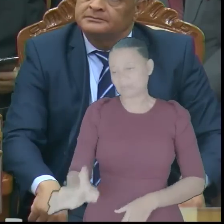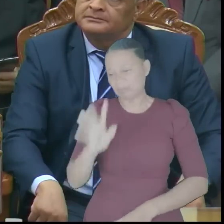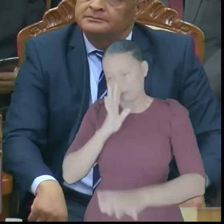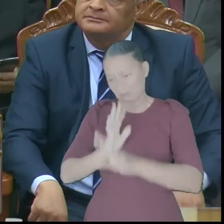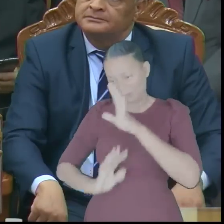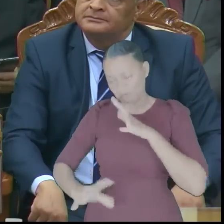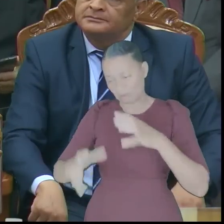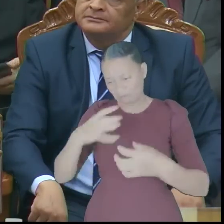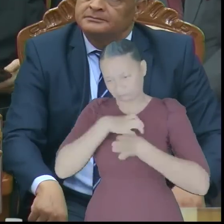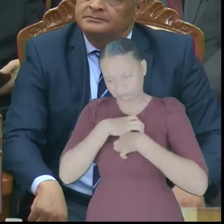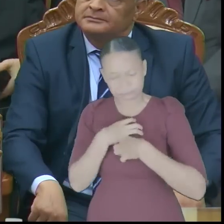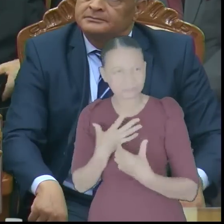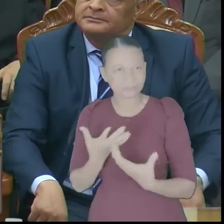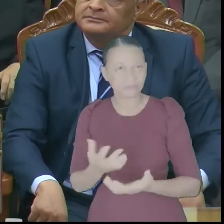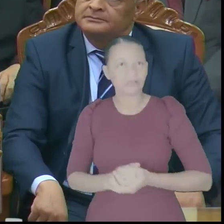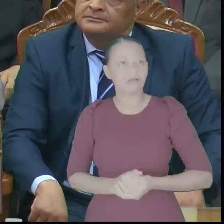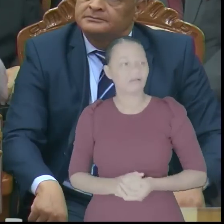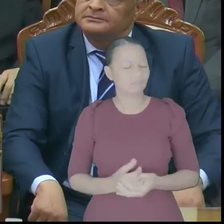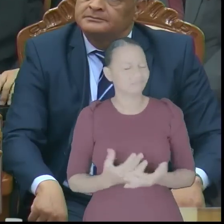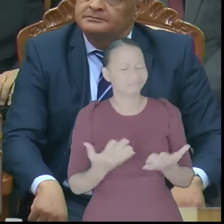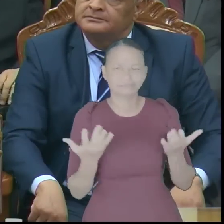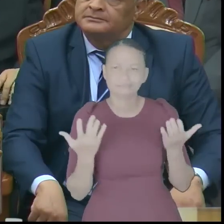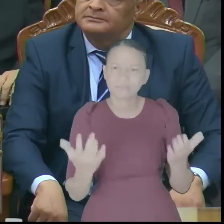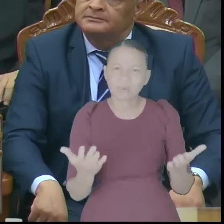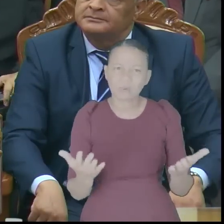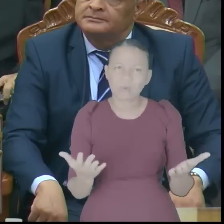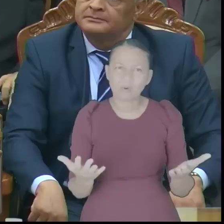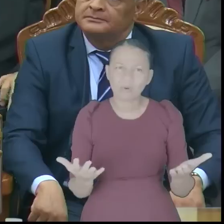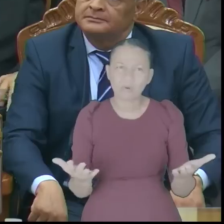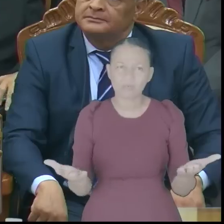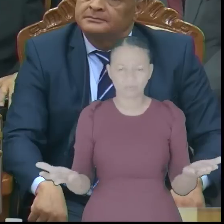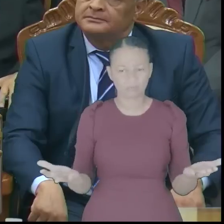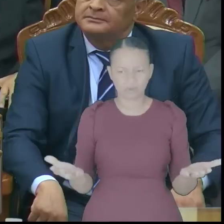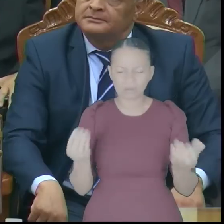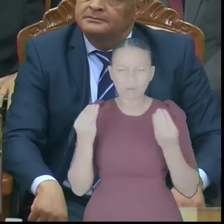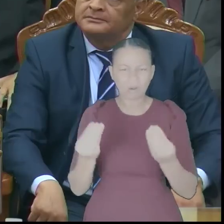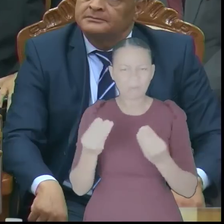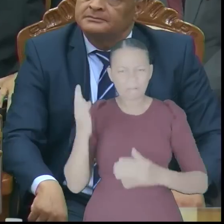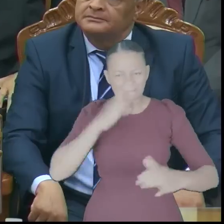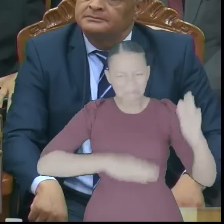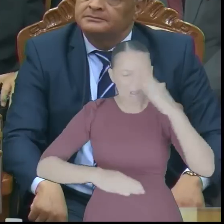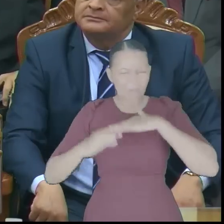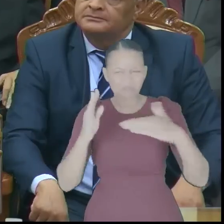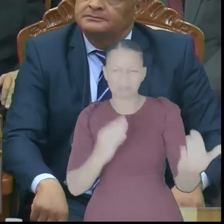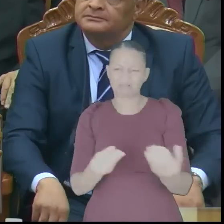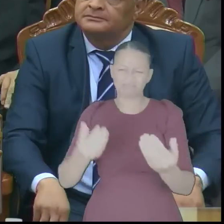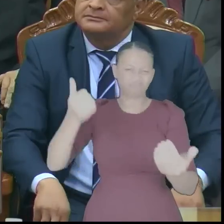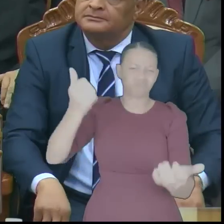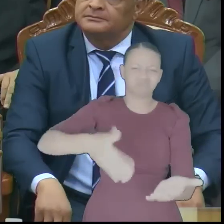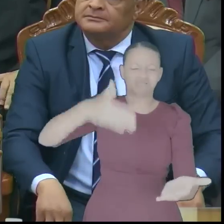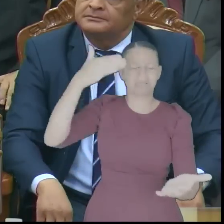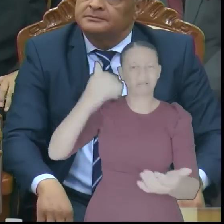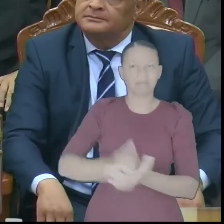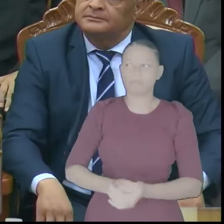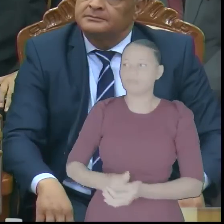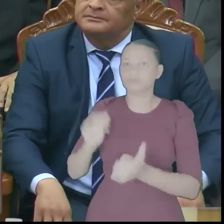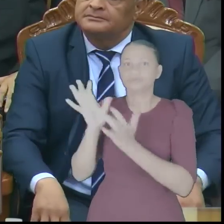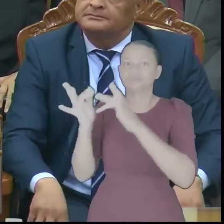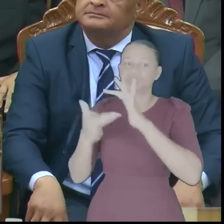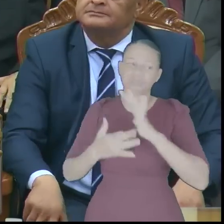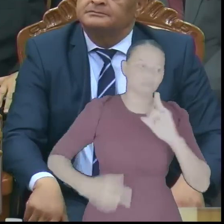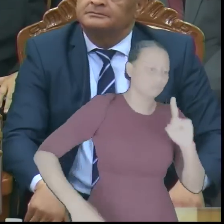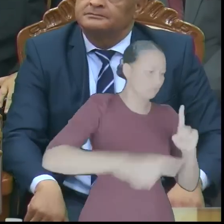Esse irmão, tem que ter sido um mal maior do que o bem da cruz. Tu conhece alguém que fez uma obra maior do que a da